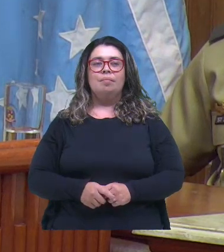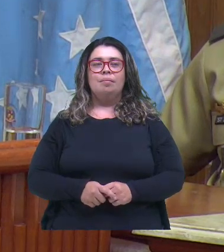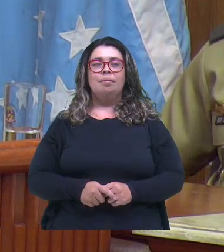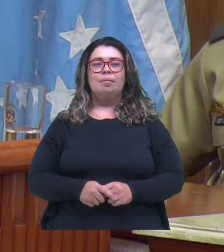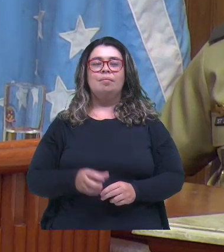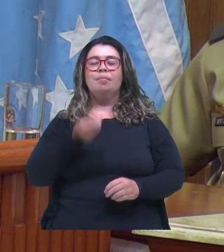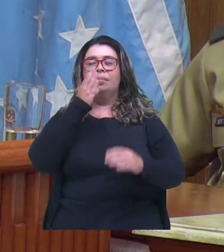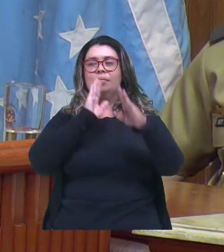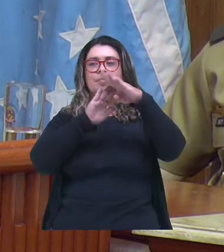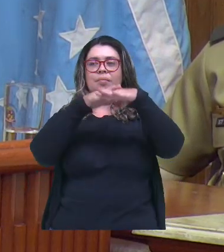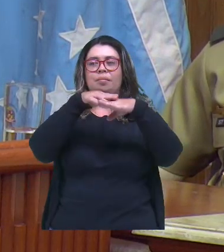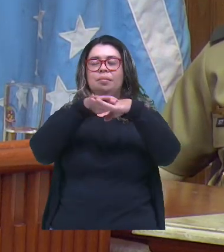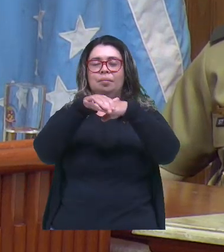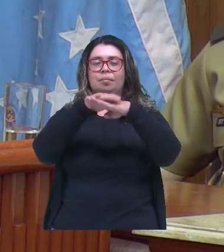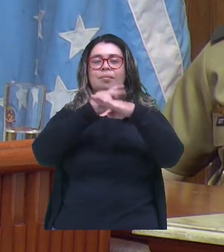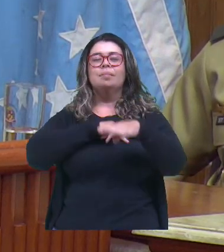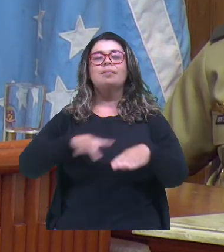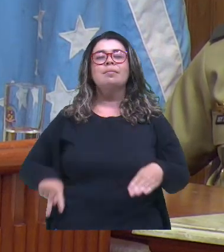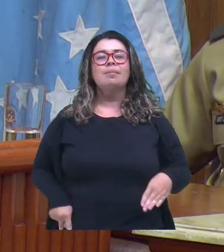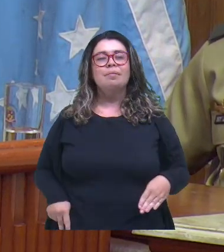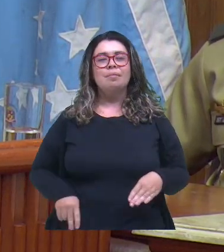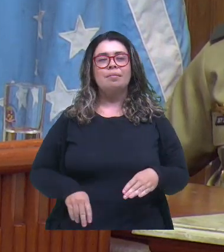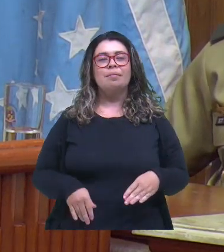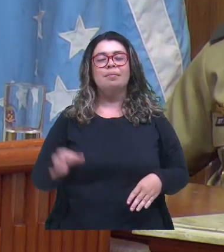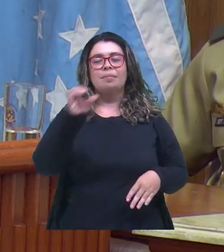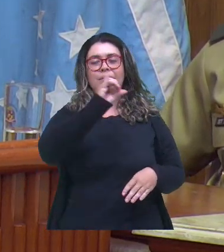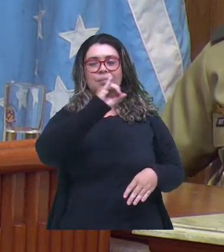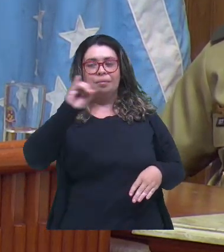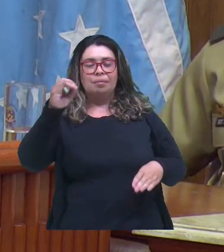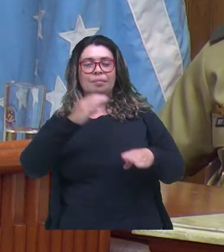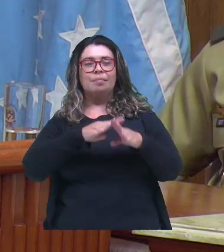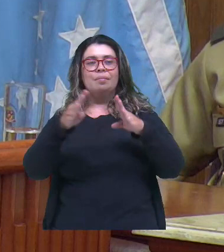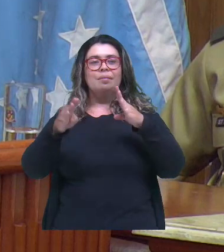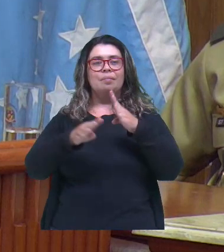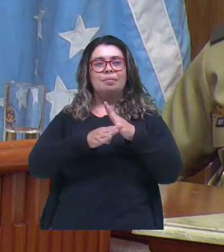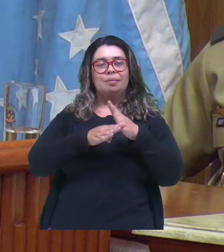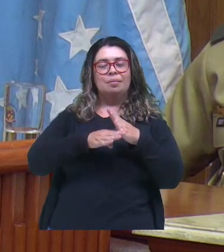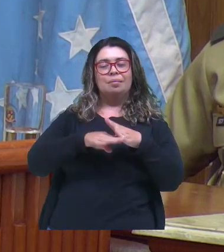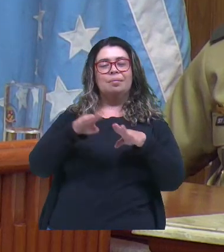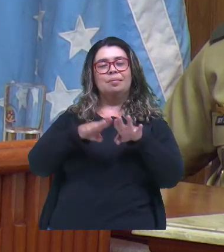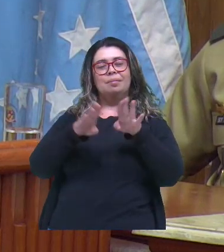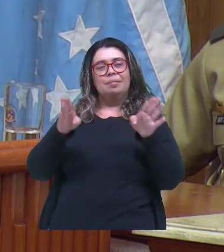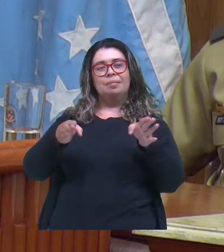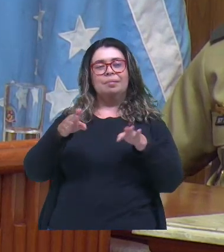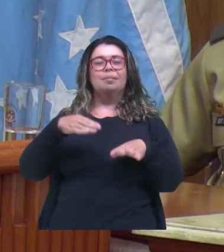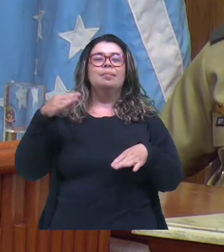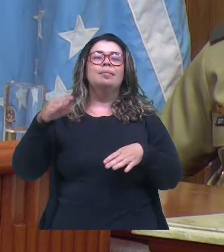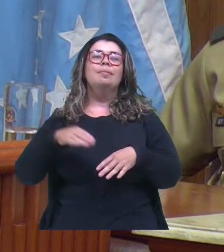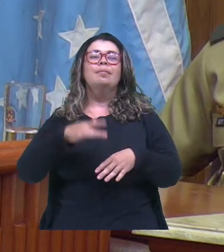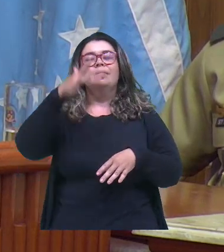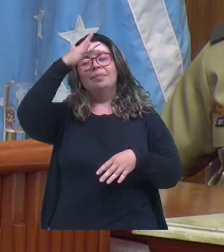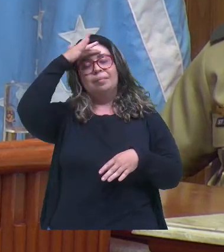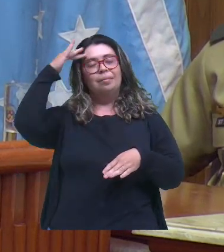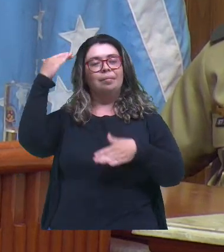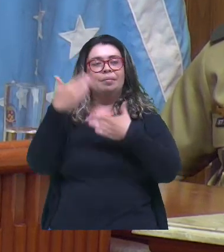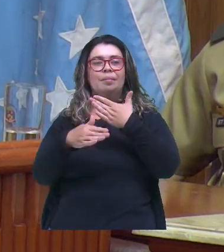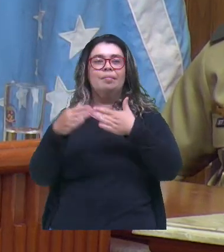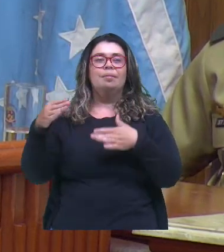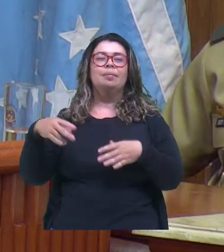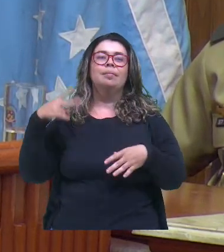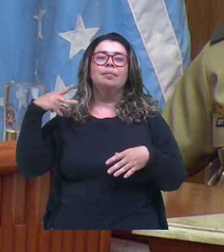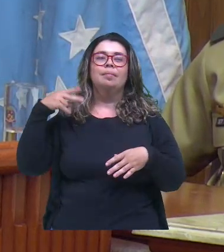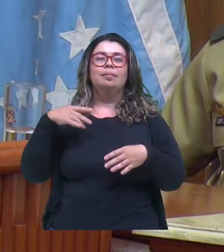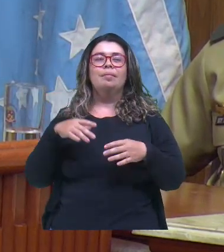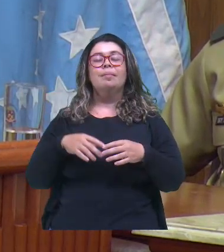Boa noite, senhor presidente, no qual eu estendo meu cumprimento a toda a mesa, ao público aqui presente, aos vereadores, aos colaboradores desta